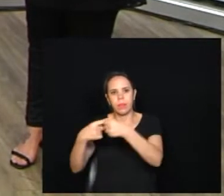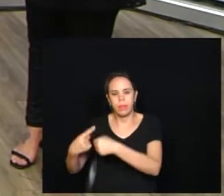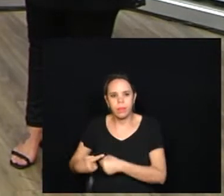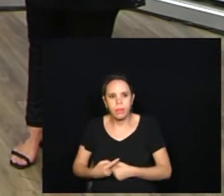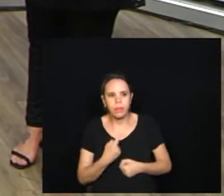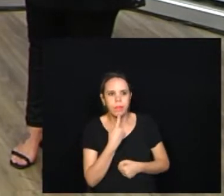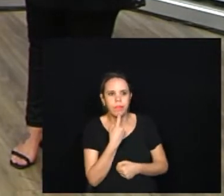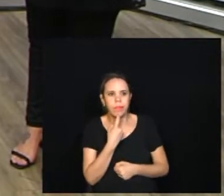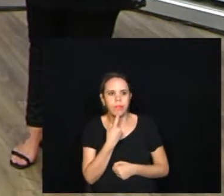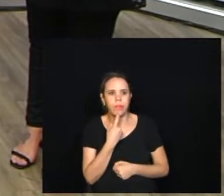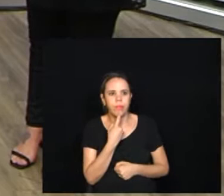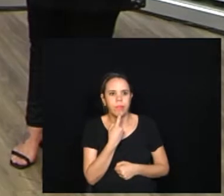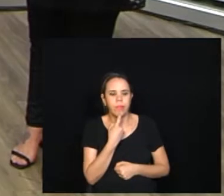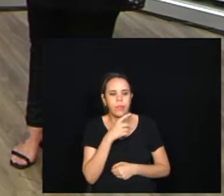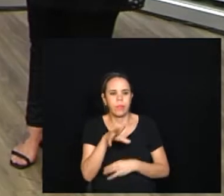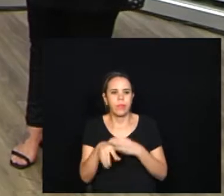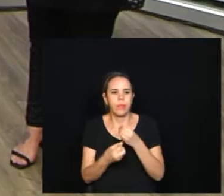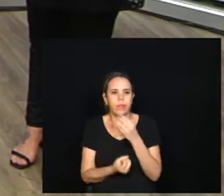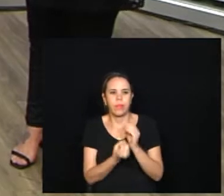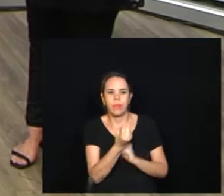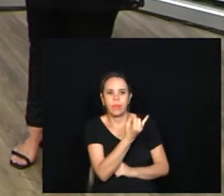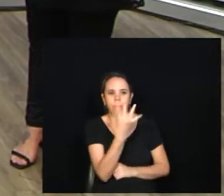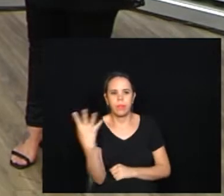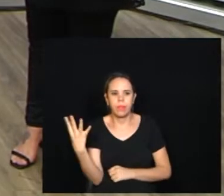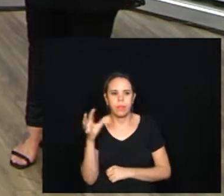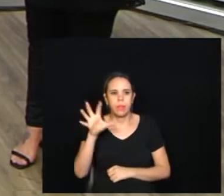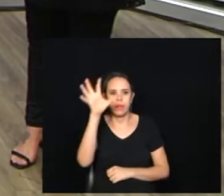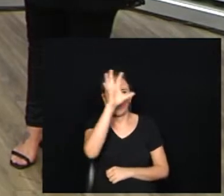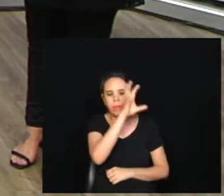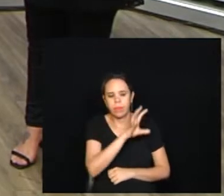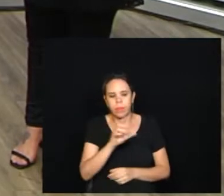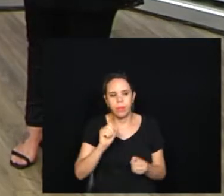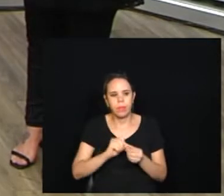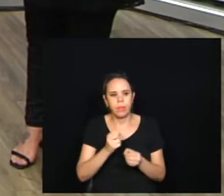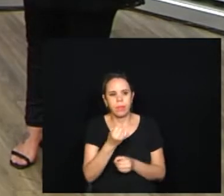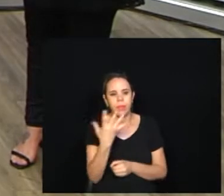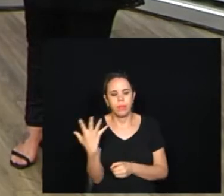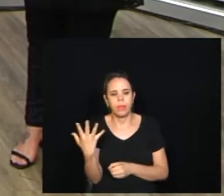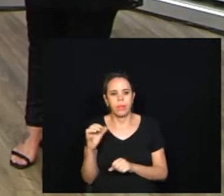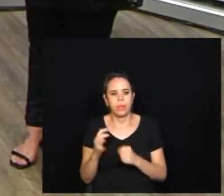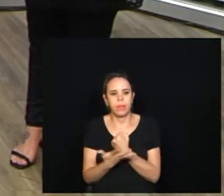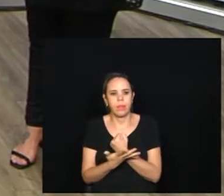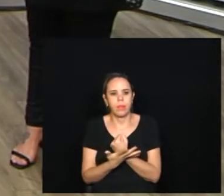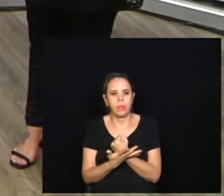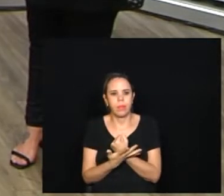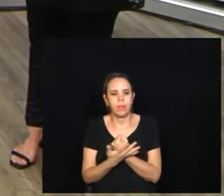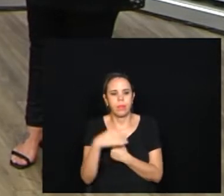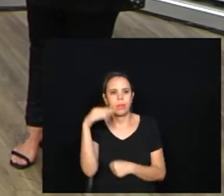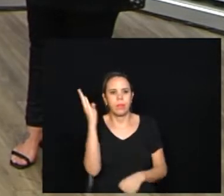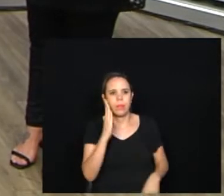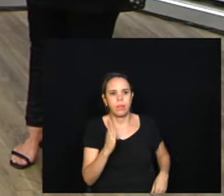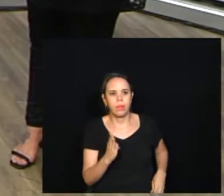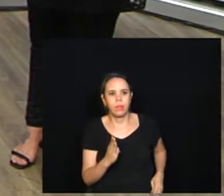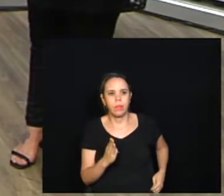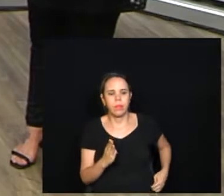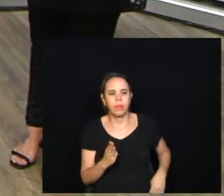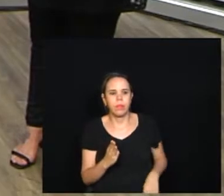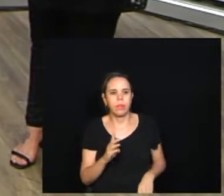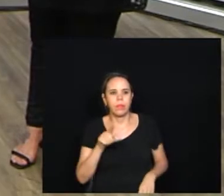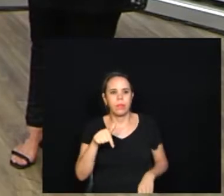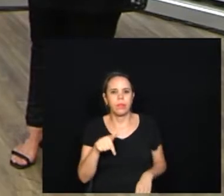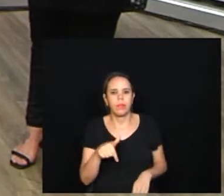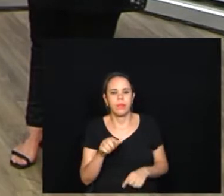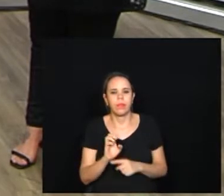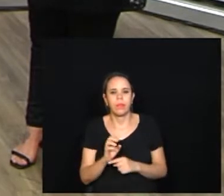de Campinas, naquela atualização diária, aquele mapeamento que a gente faz da Covid-19. A gente começa primeiro no nosso país.